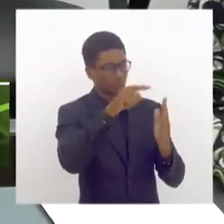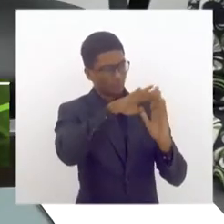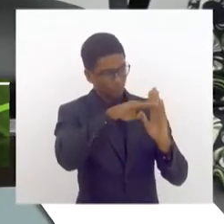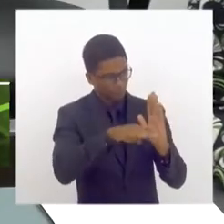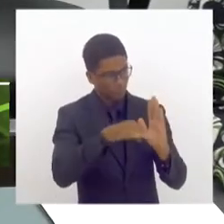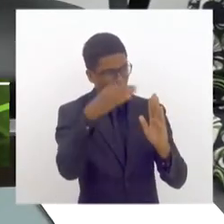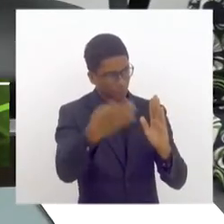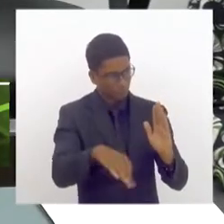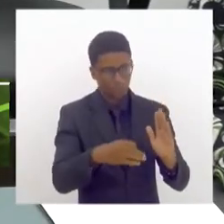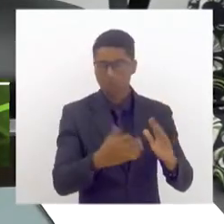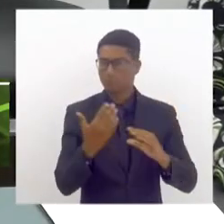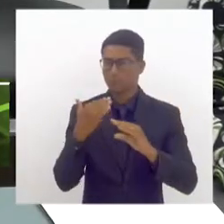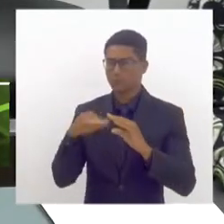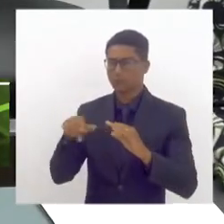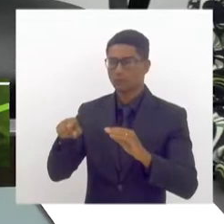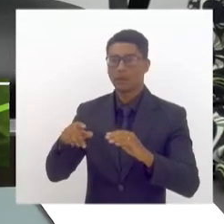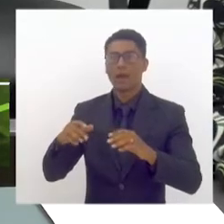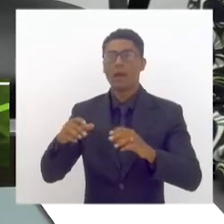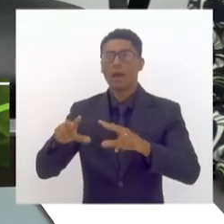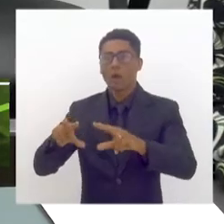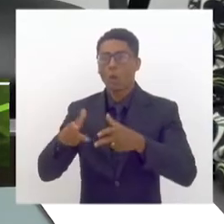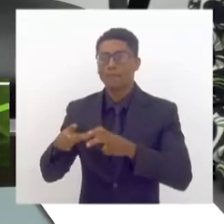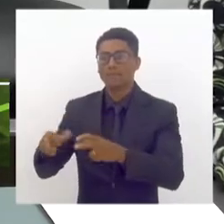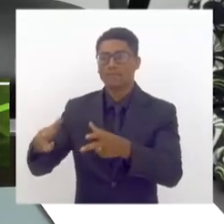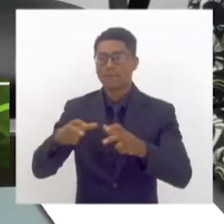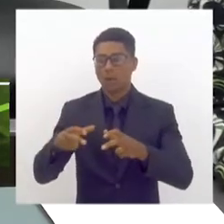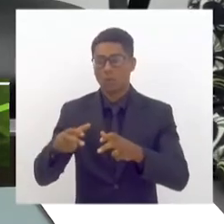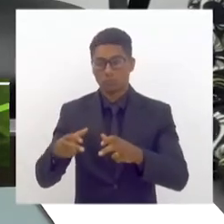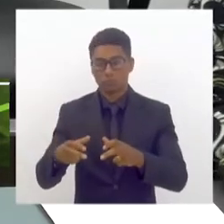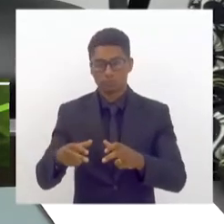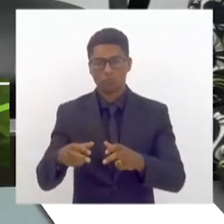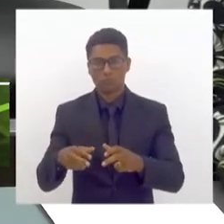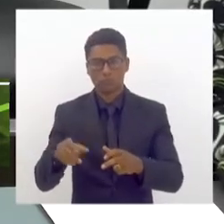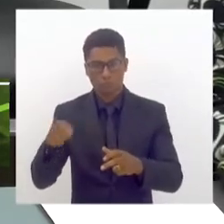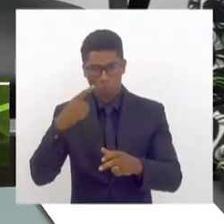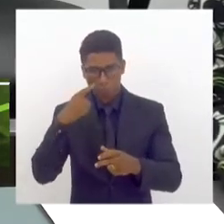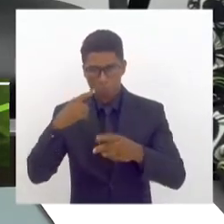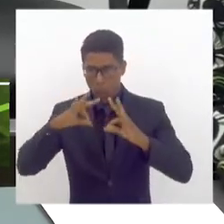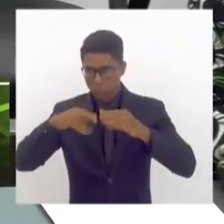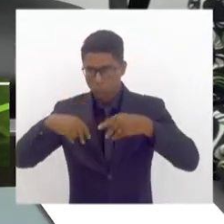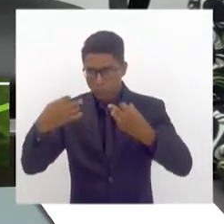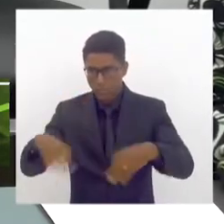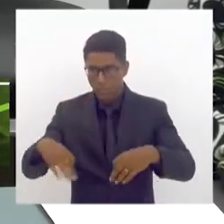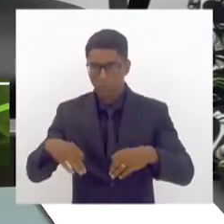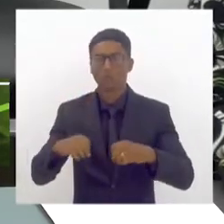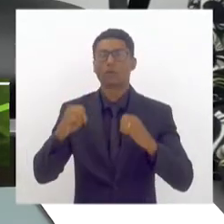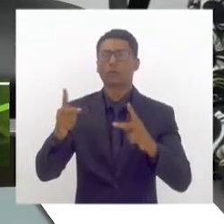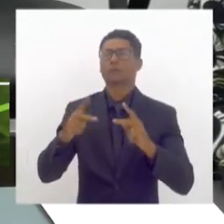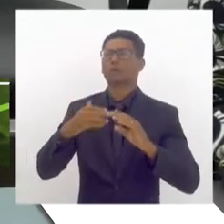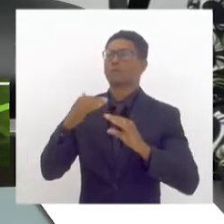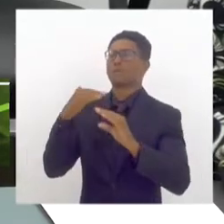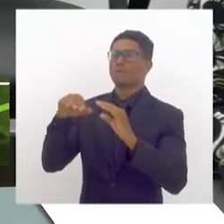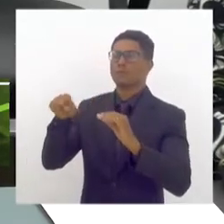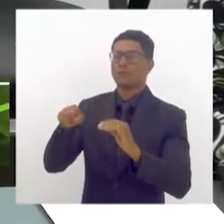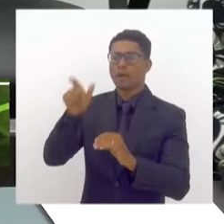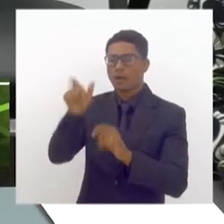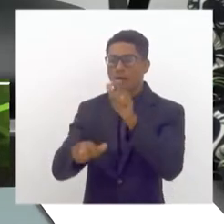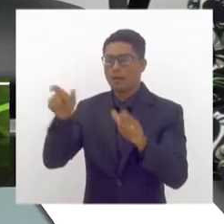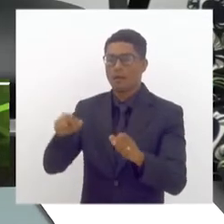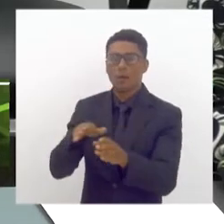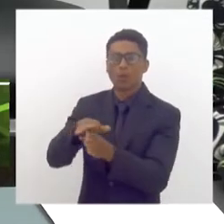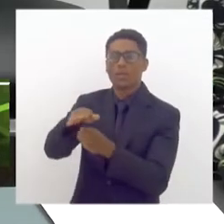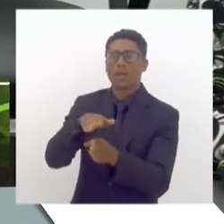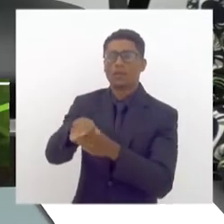vencem o momento de exigência, eles vão para a fase de relato junto aos conselheiros. Então, nós tivemos esse ano